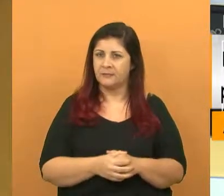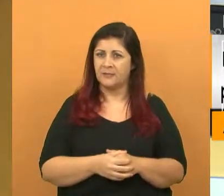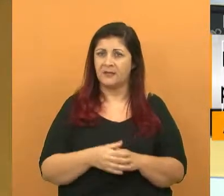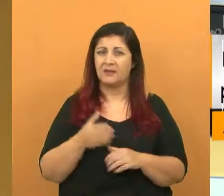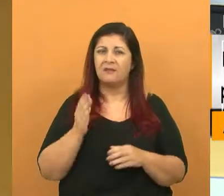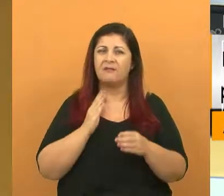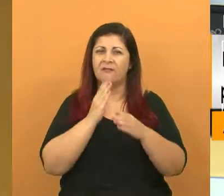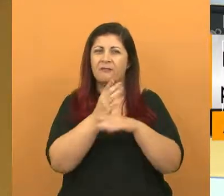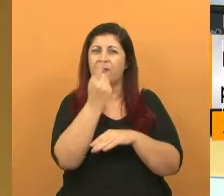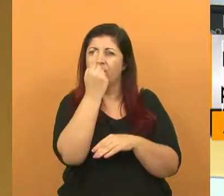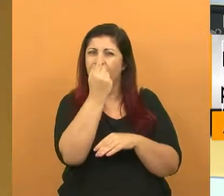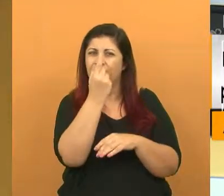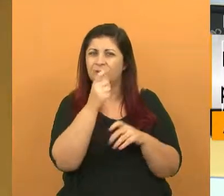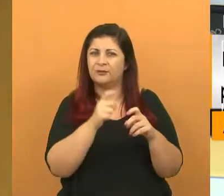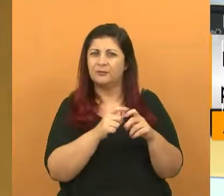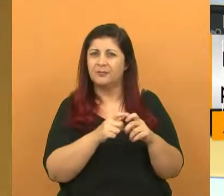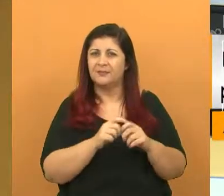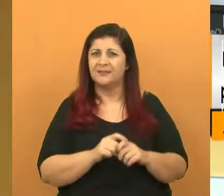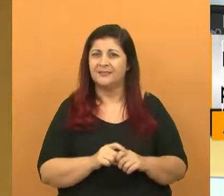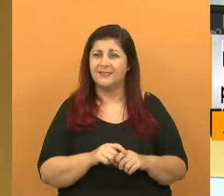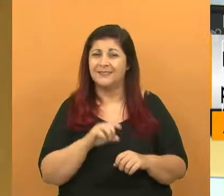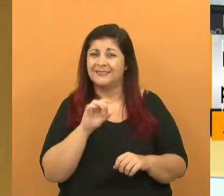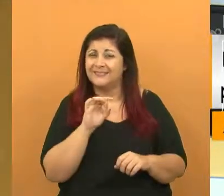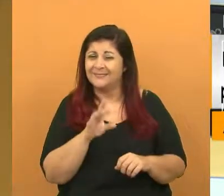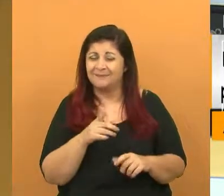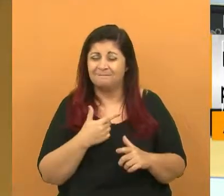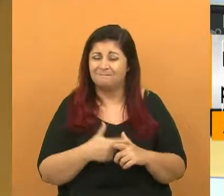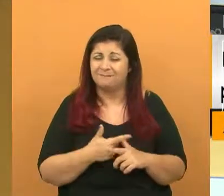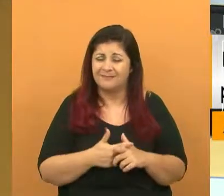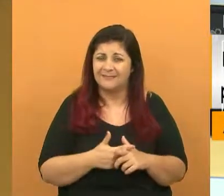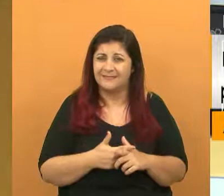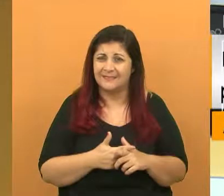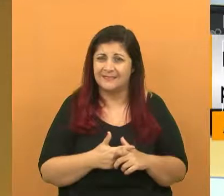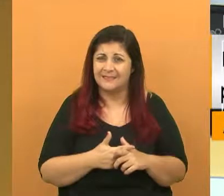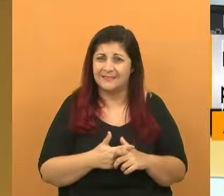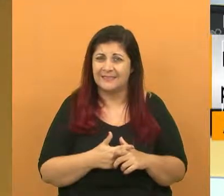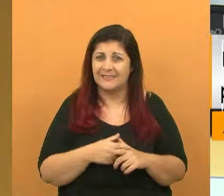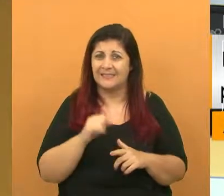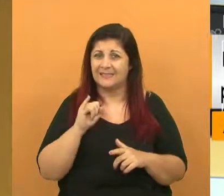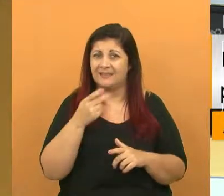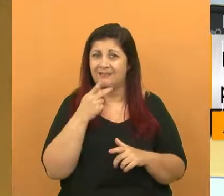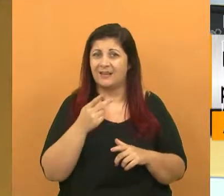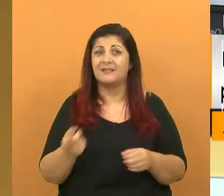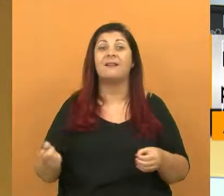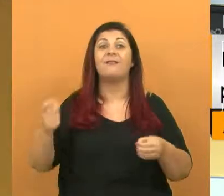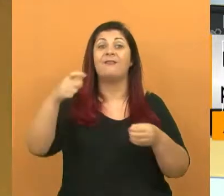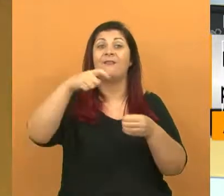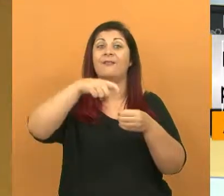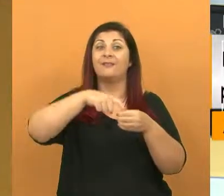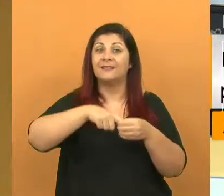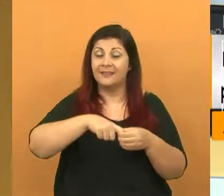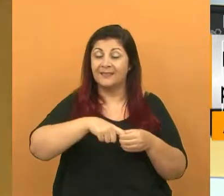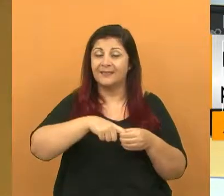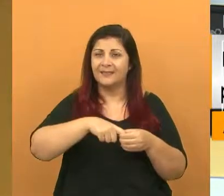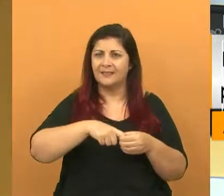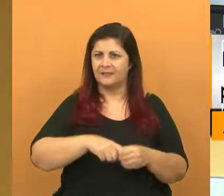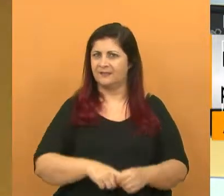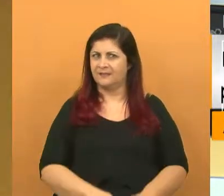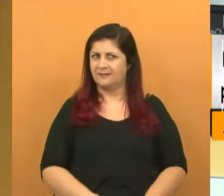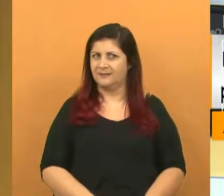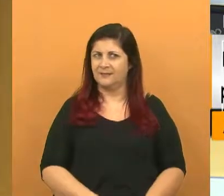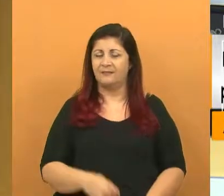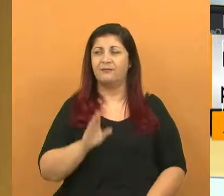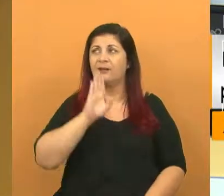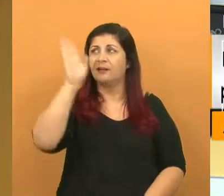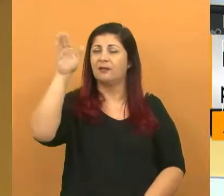uma vez, só me pegaram mesmo assim na hora, mas se ele tivesse falado, você vai voltar, eu fui lá no AME em